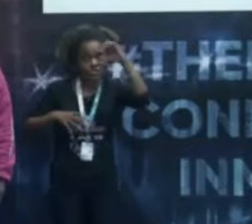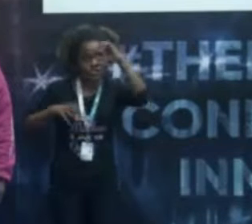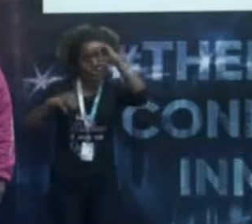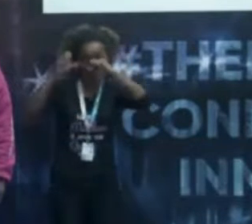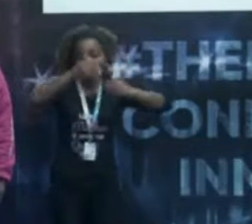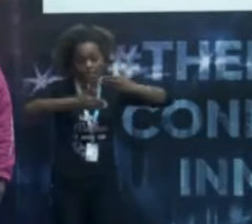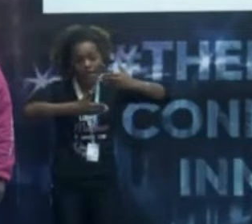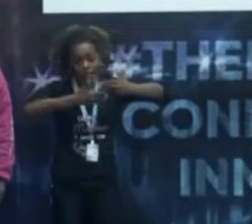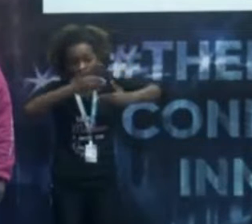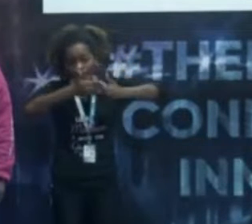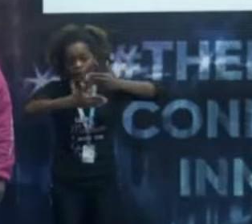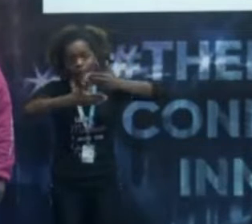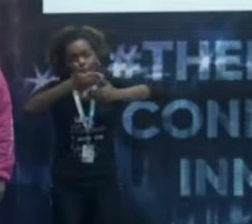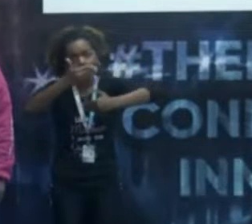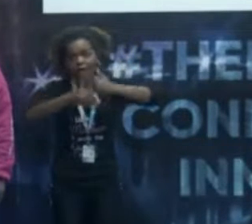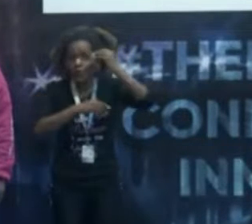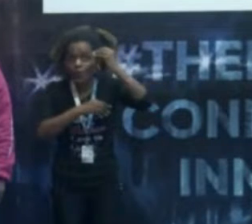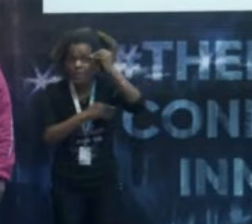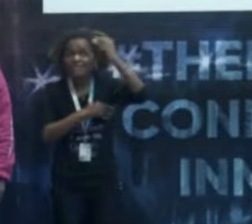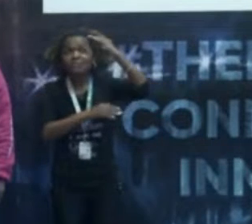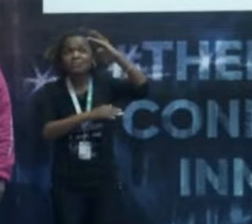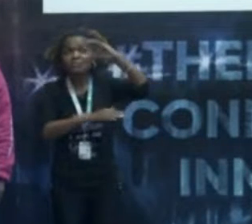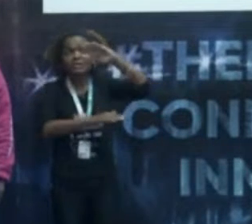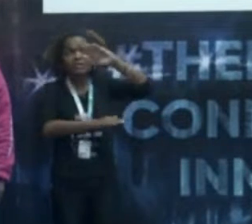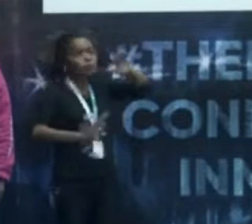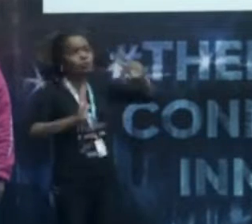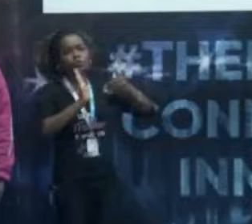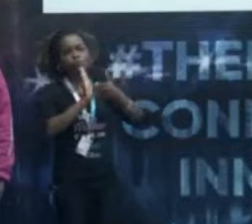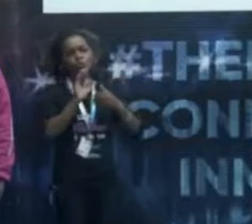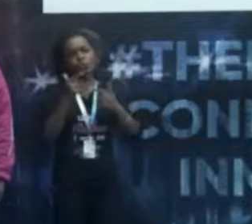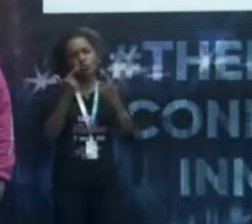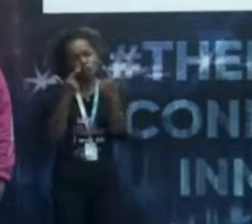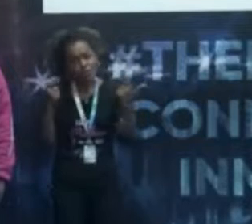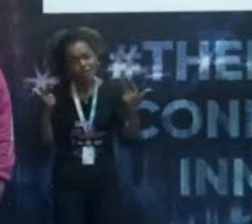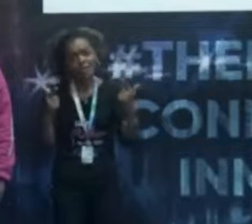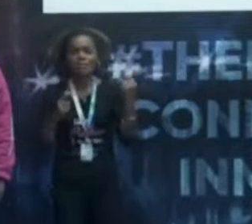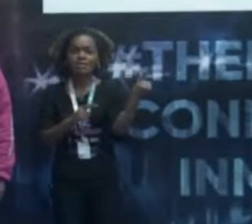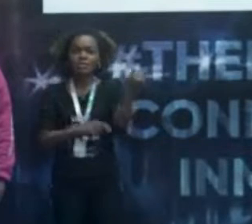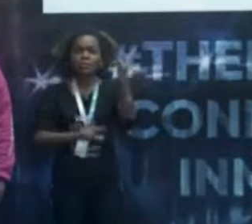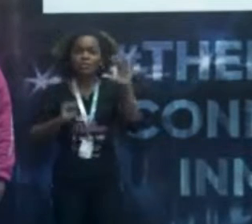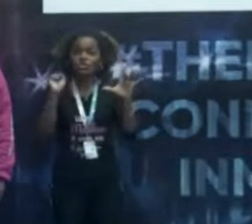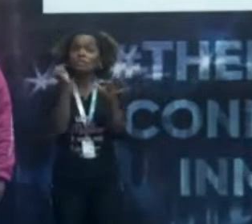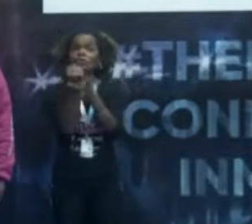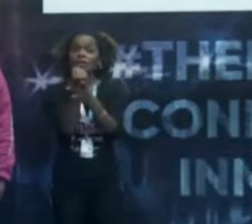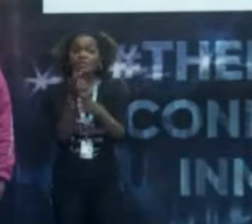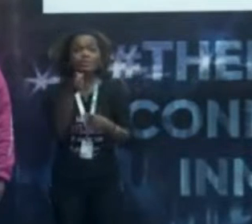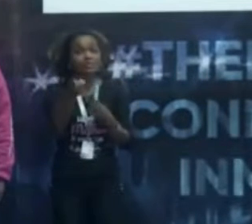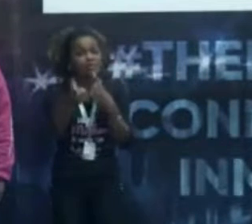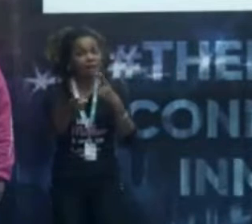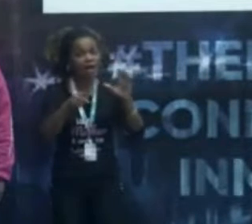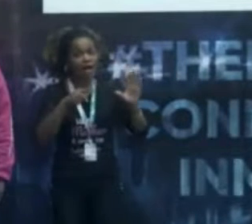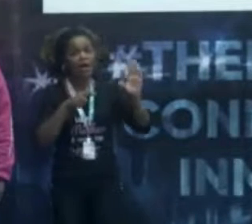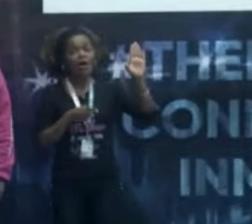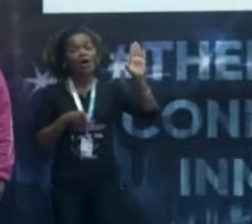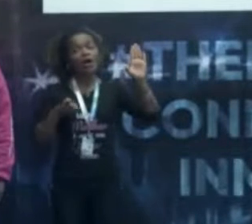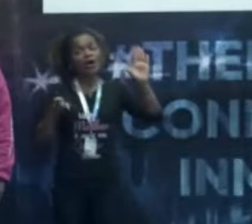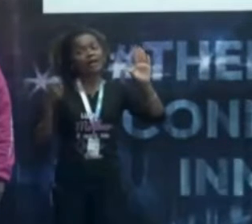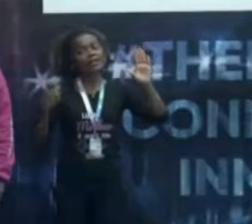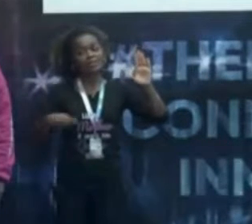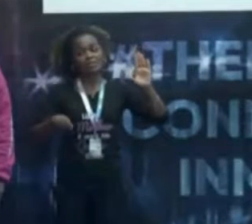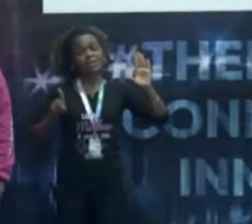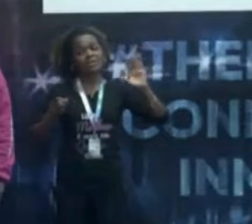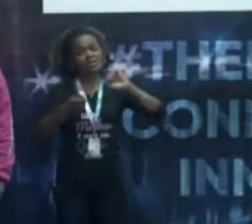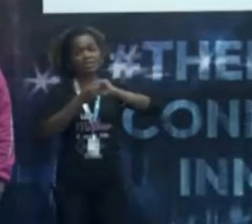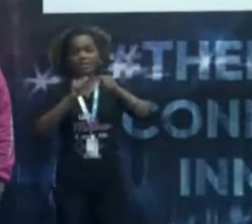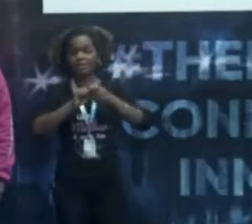todo o conhecimento do universo. Então é muito importante a gente ter segurança de poder levantar a mão e dizer, ó, esse recurso não está funcionando, preciso de outro. Olha, não sabia que eu ia precisar